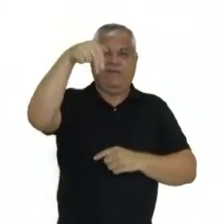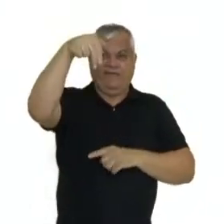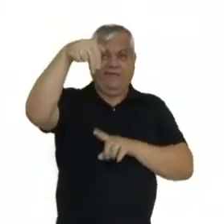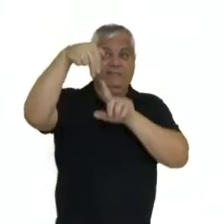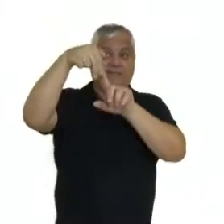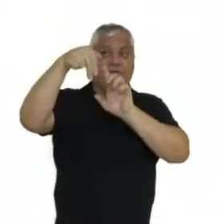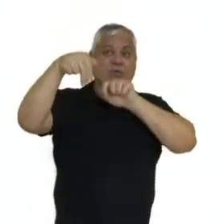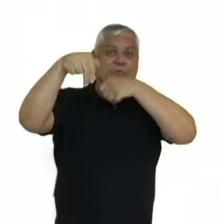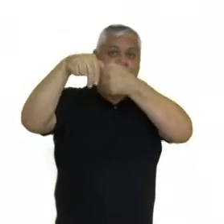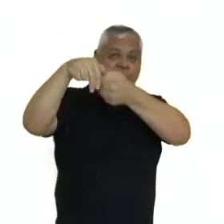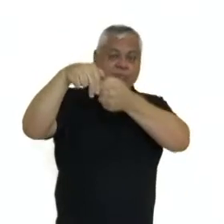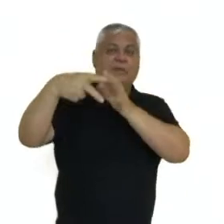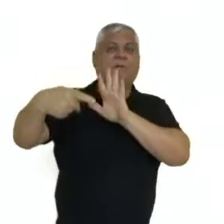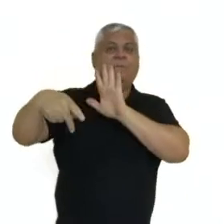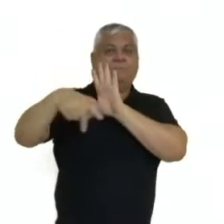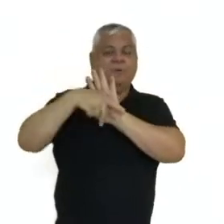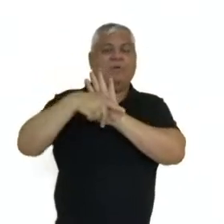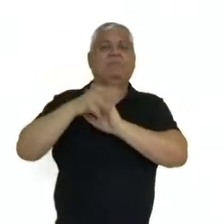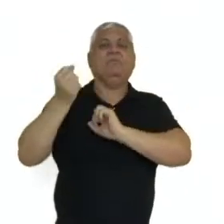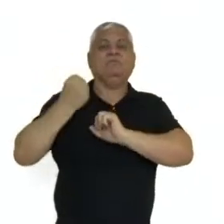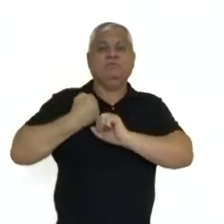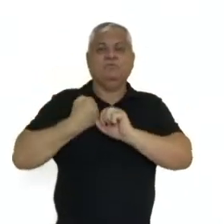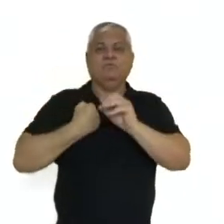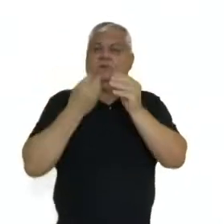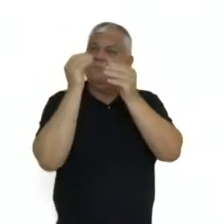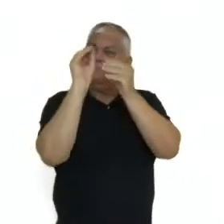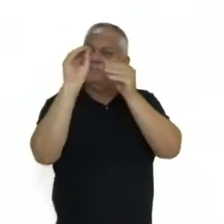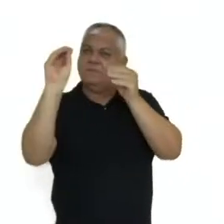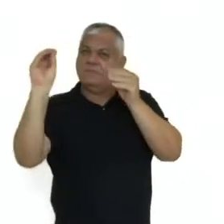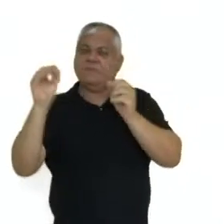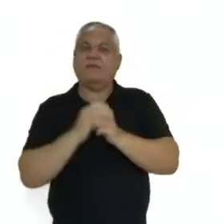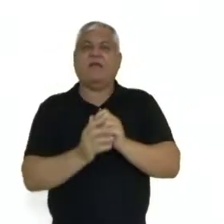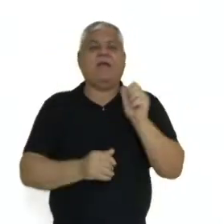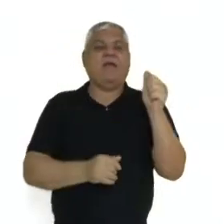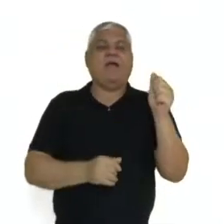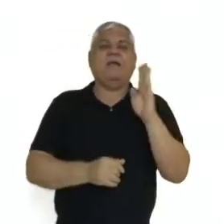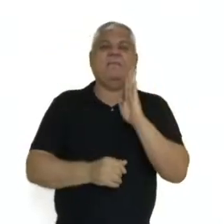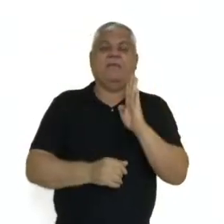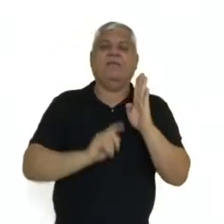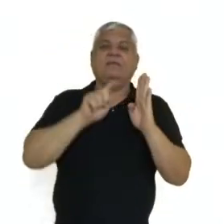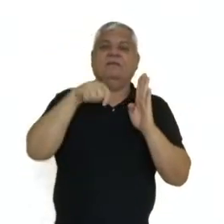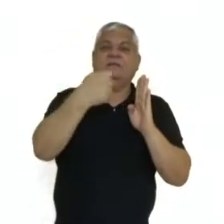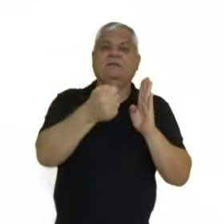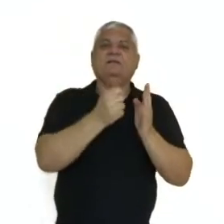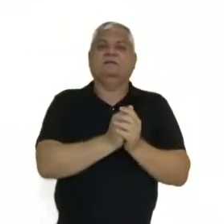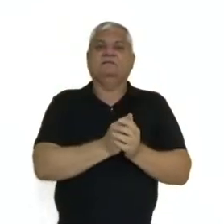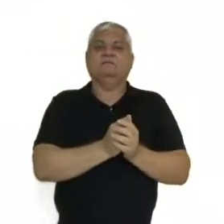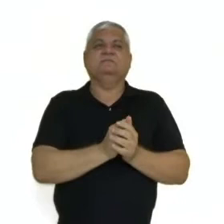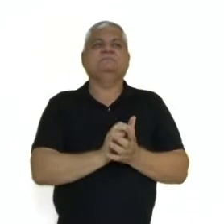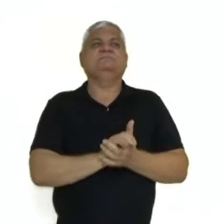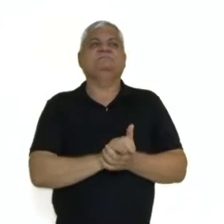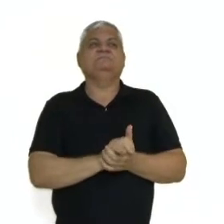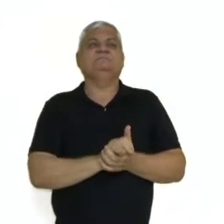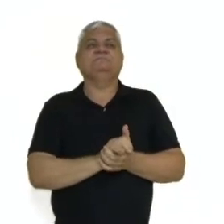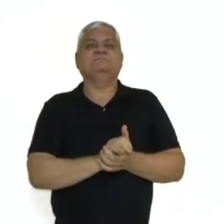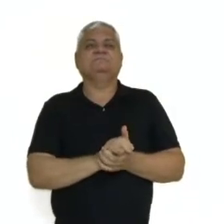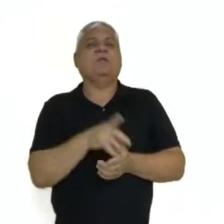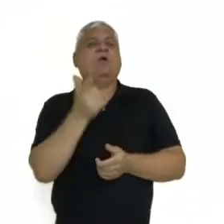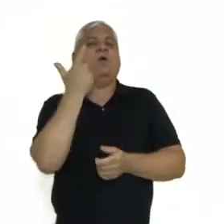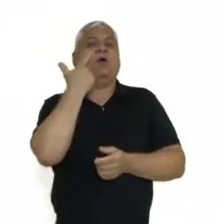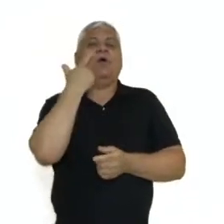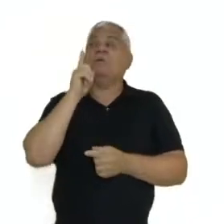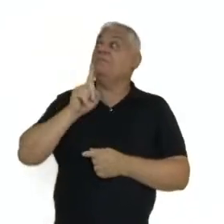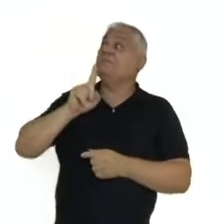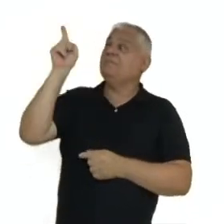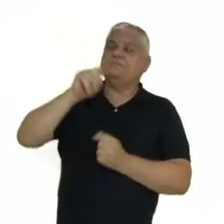se n pertence ao conjunto dos números naturais e o alho B pertencem aos reais o que